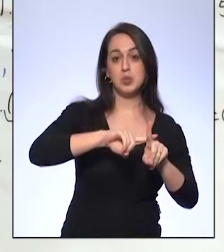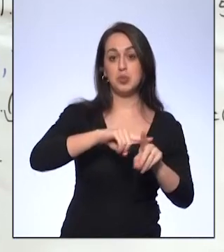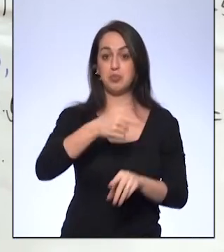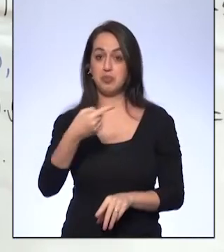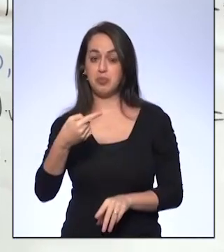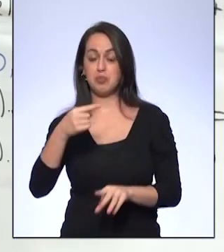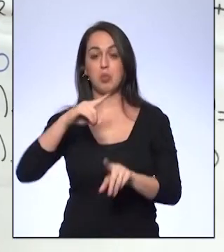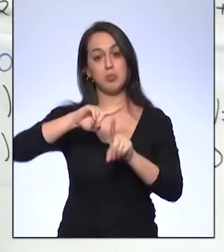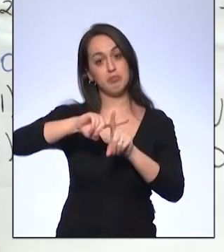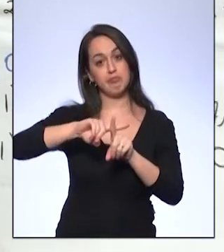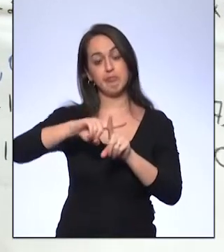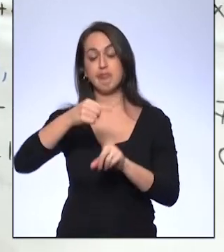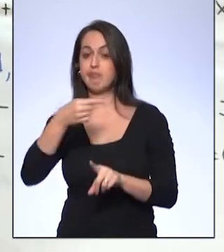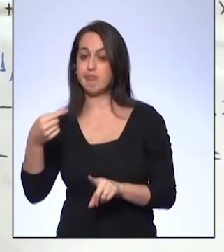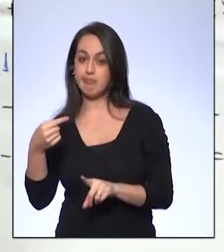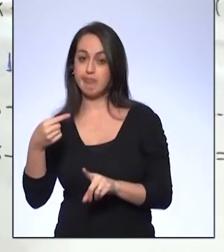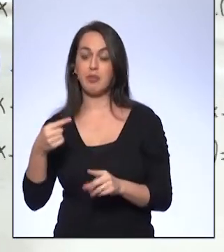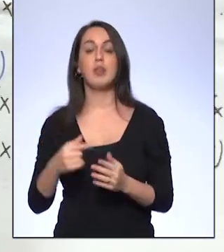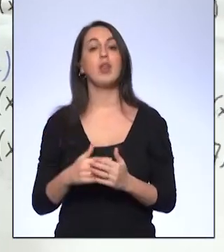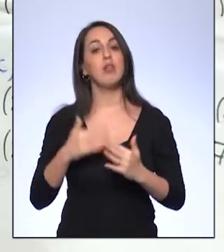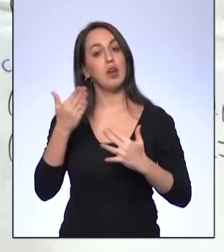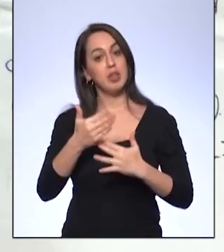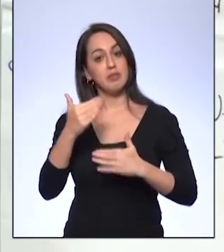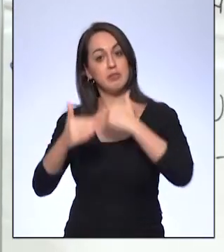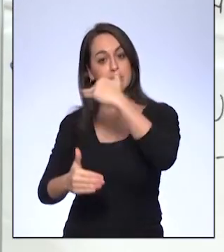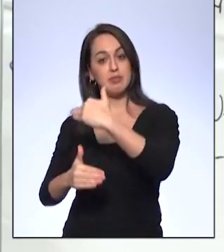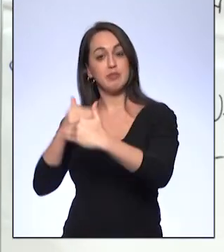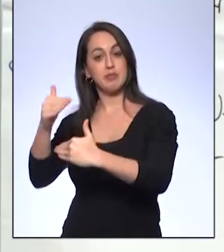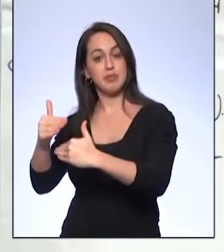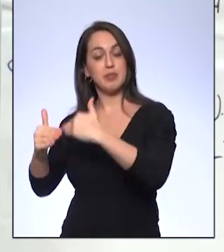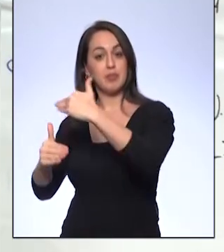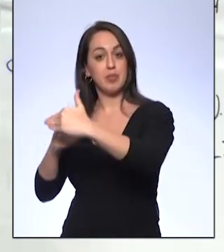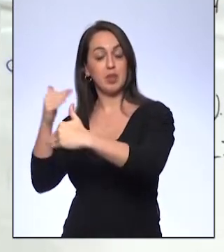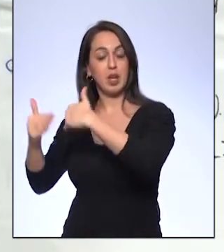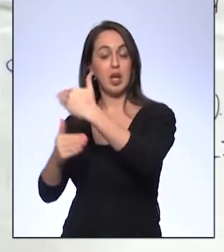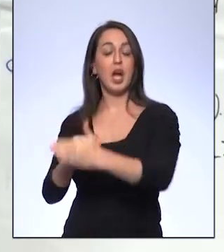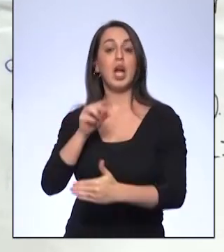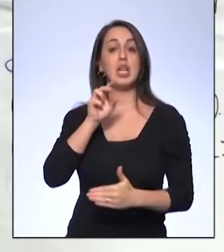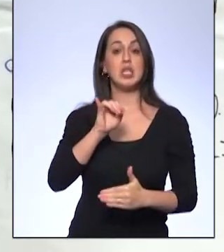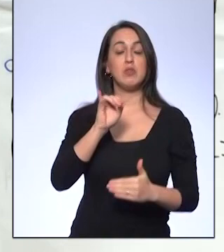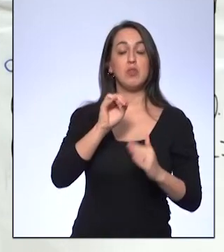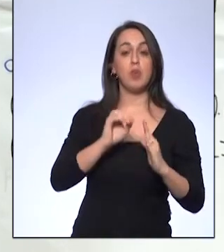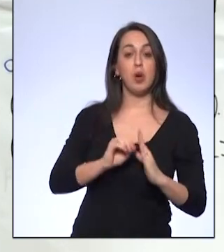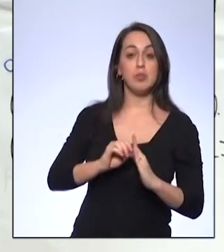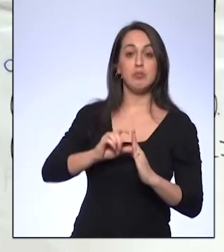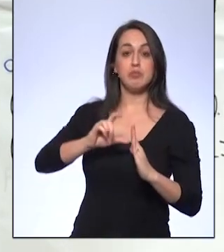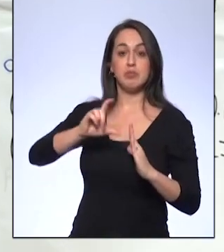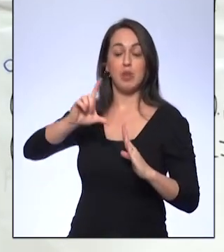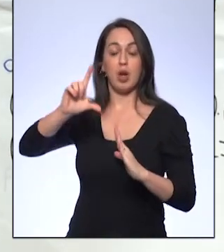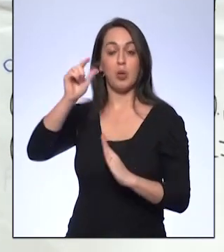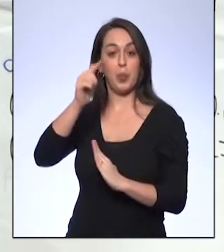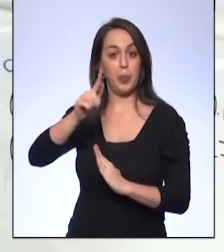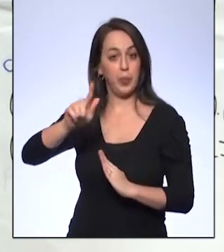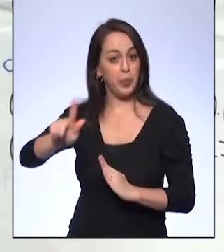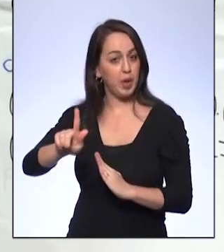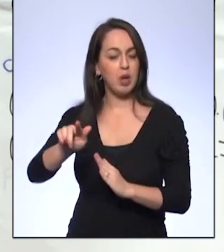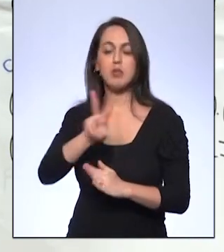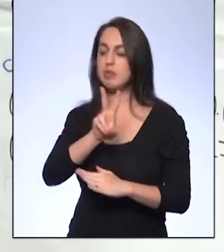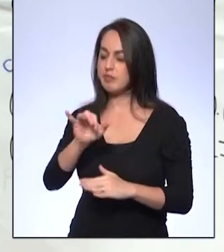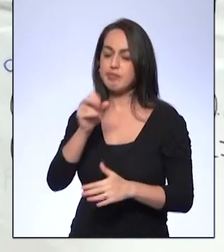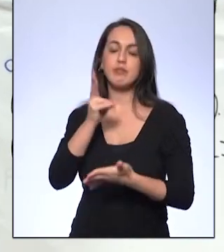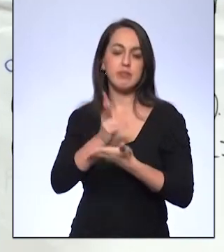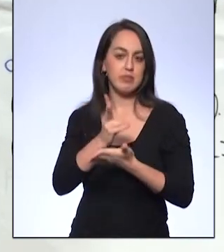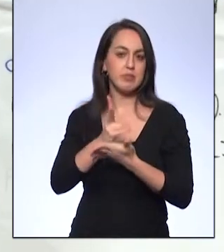negativo, positivo, negativo, e ele vai intercalando. Se for aumentando o grau desta equação, vai